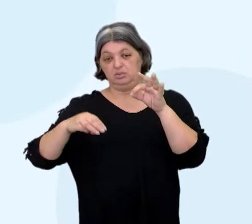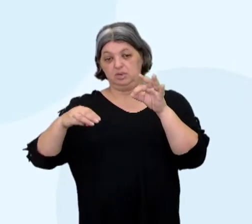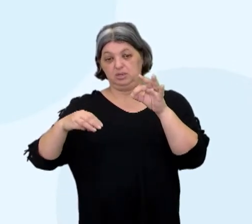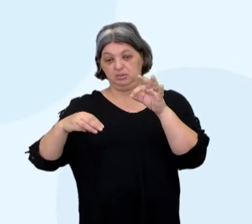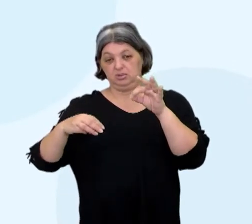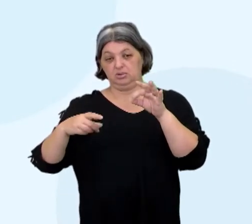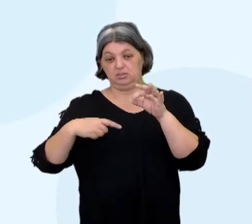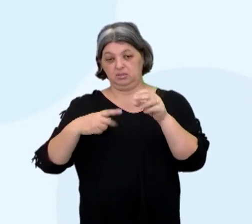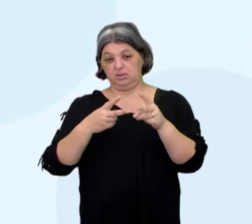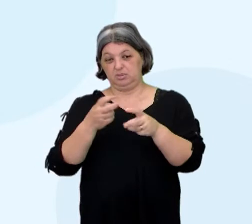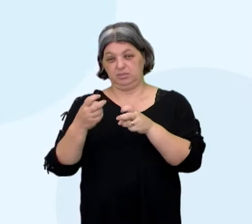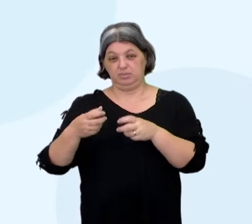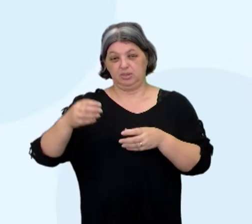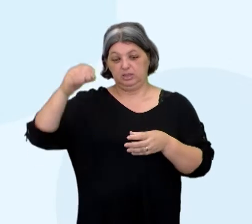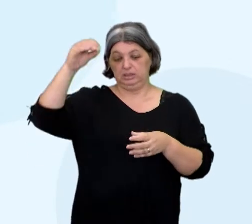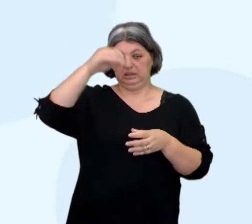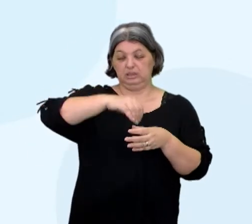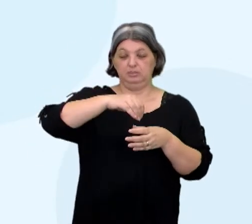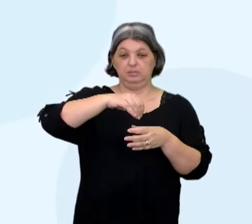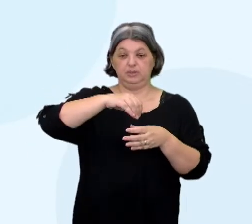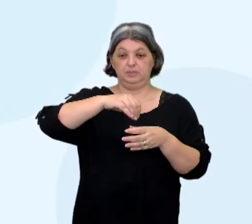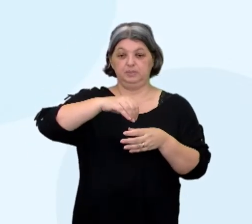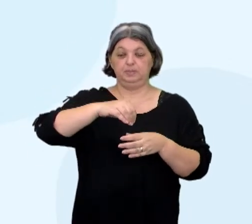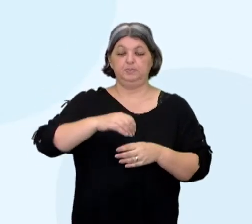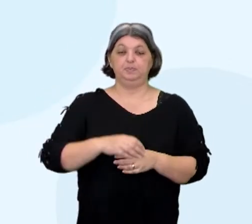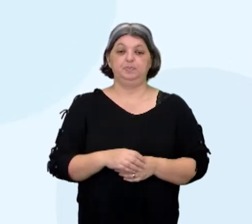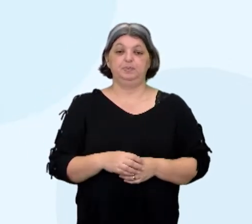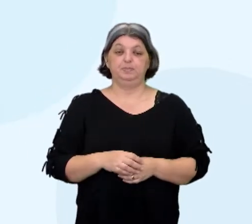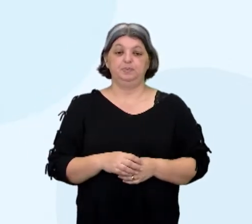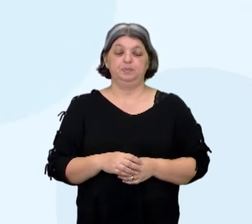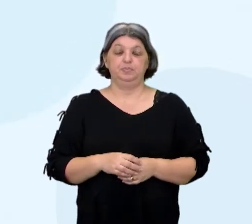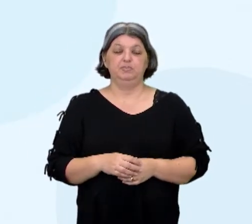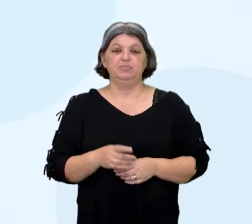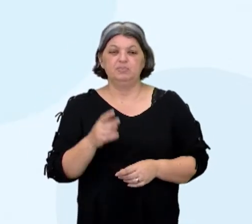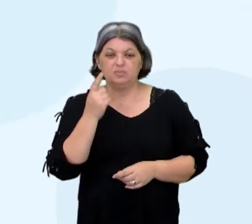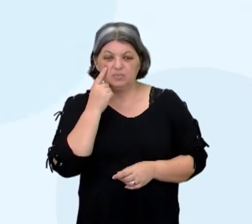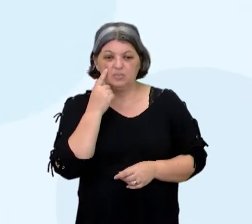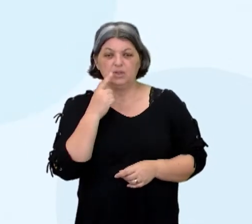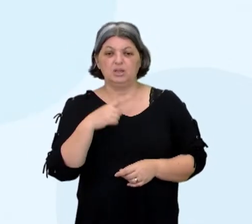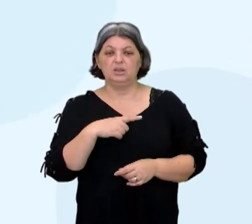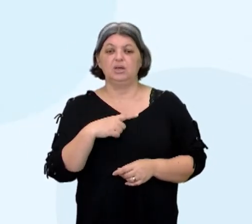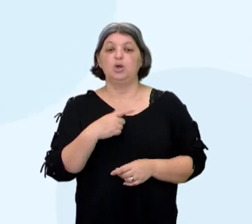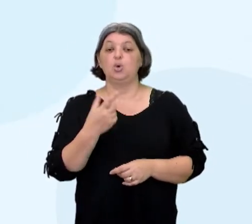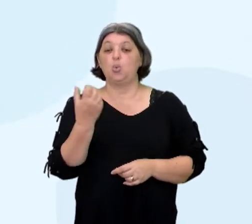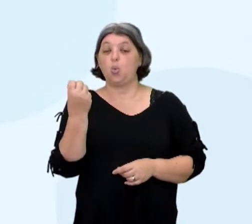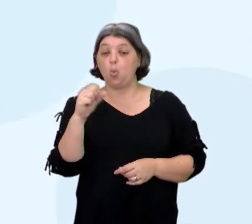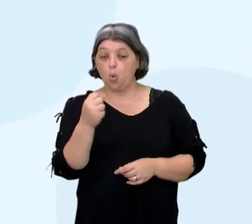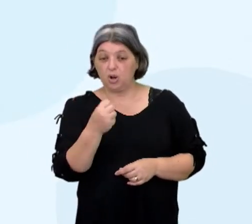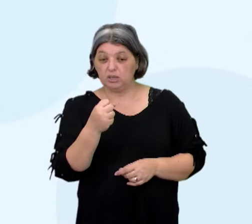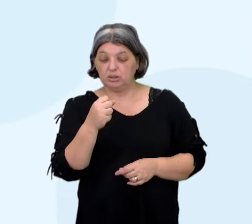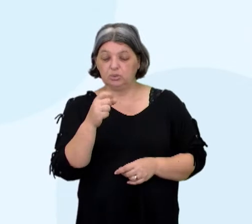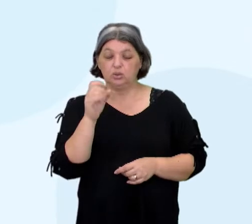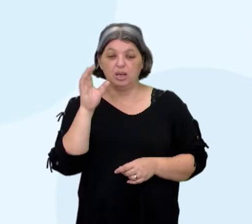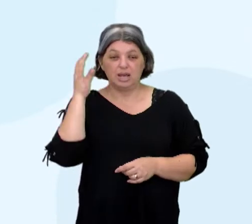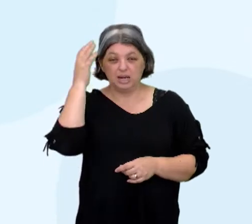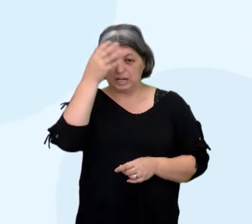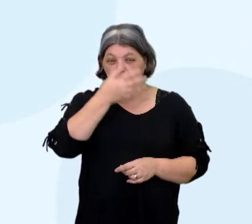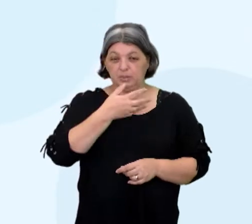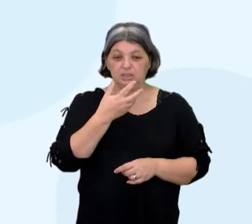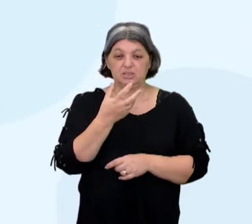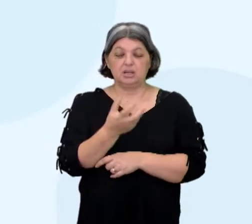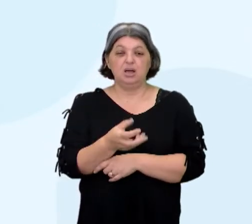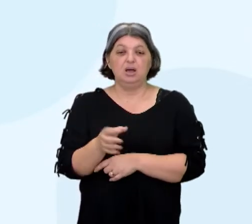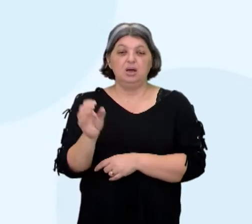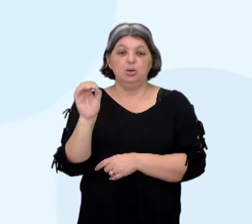aí na parte superior. E aí em torno, né? Vocês estão observando aí, tem 8 cabeças de dragão, né? Cada qual com uma